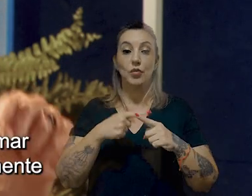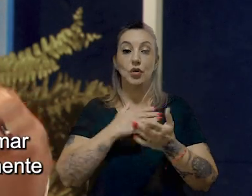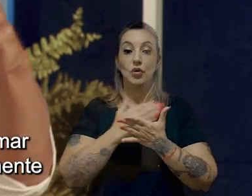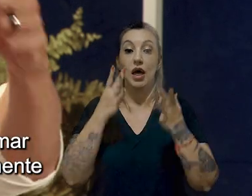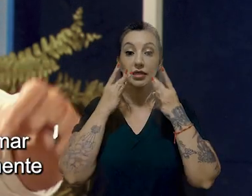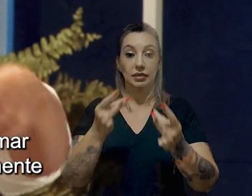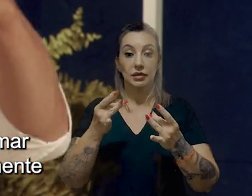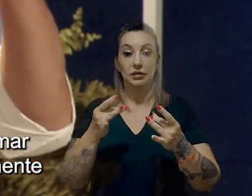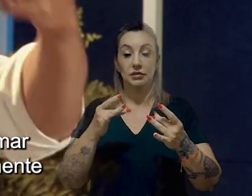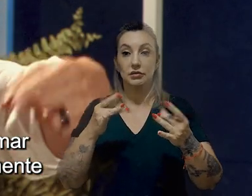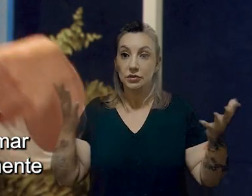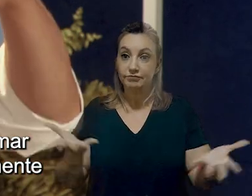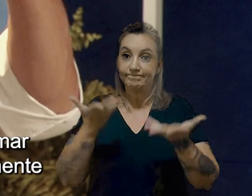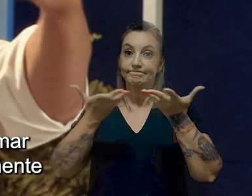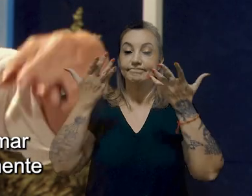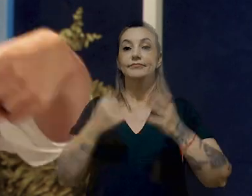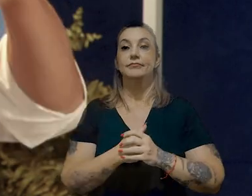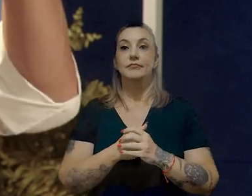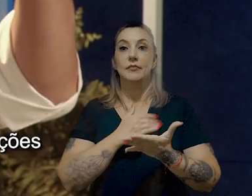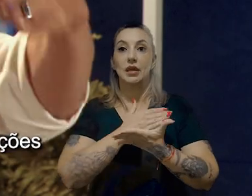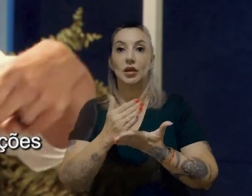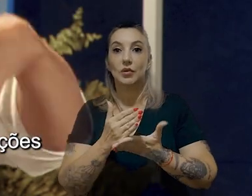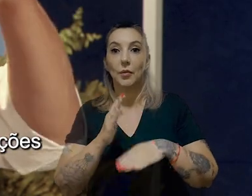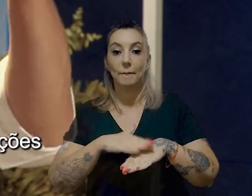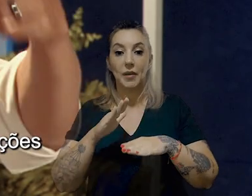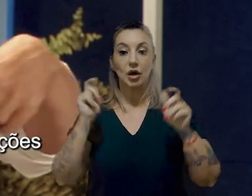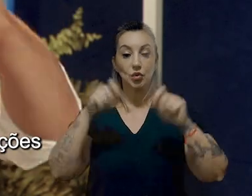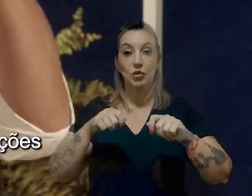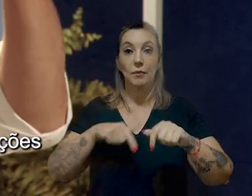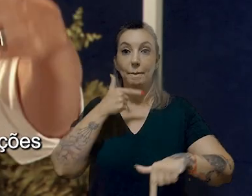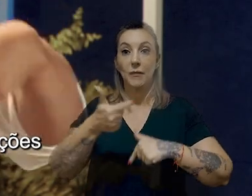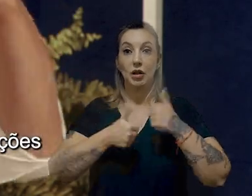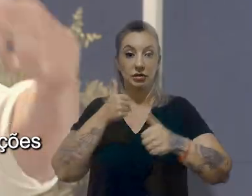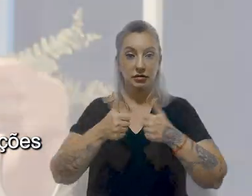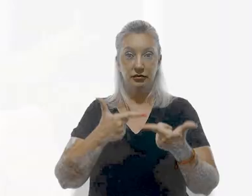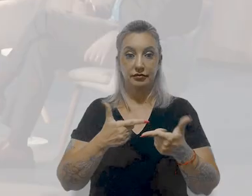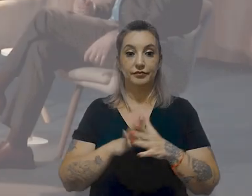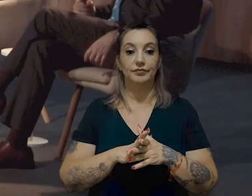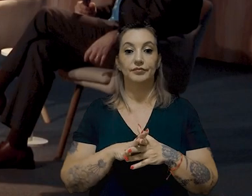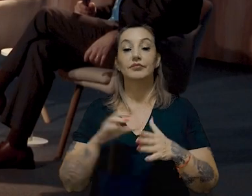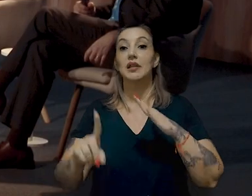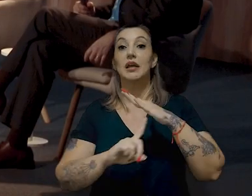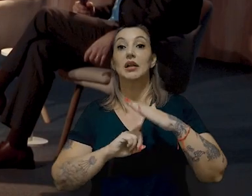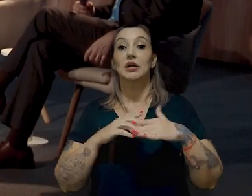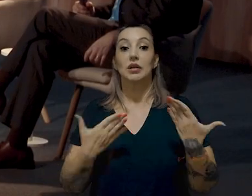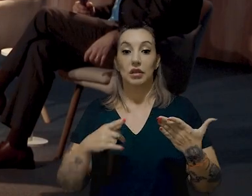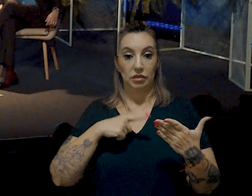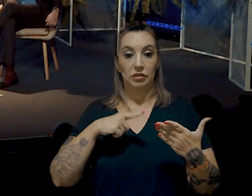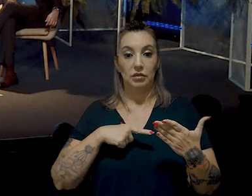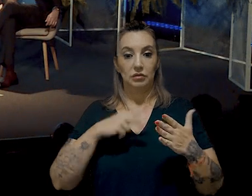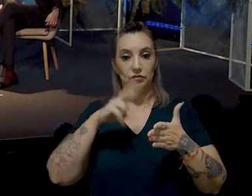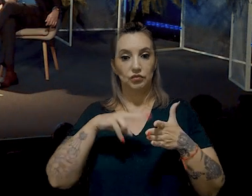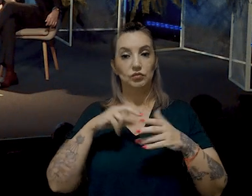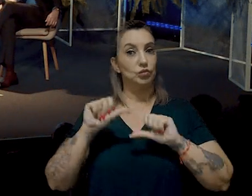acho que começa a chamar atenção Para que o setor se movimente e começa a dar cada vez mais condições melhores de trabalho nesse tema e e nos clientes Marcelo você